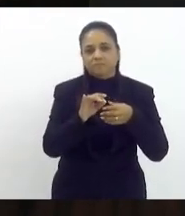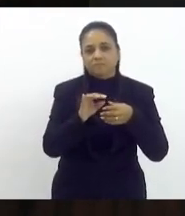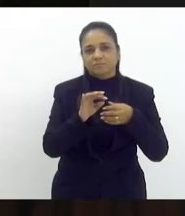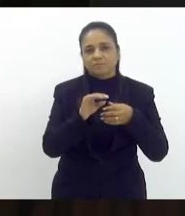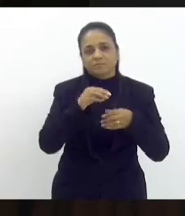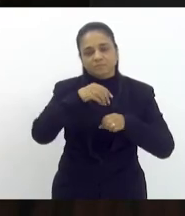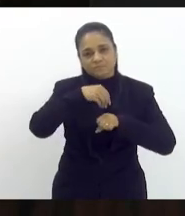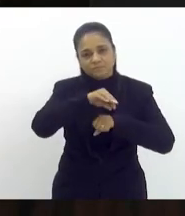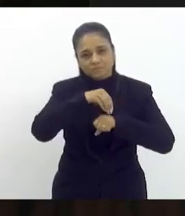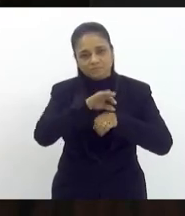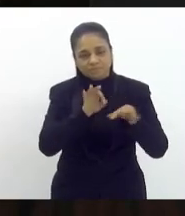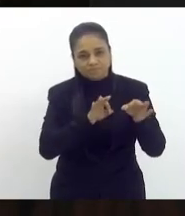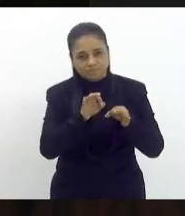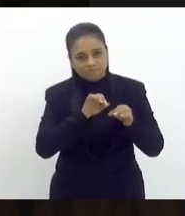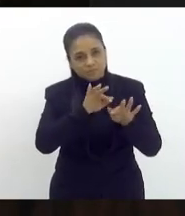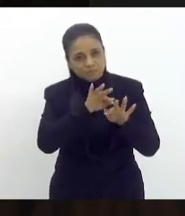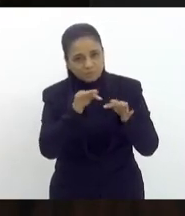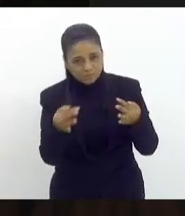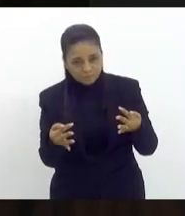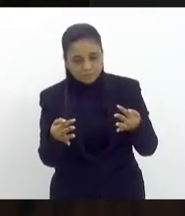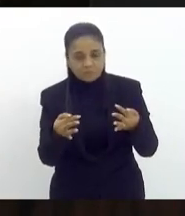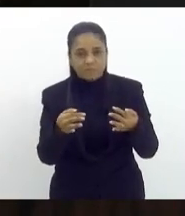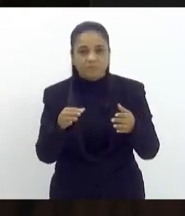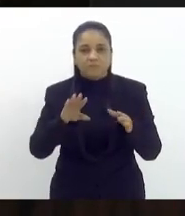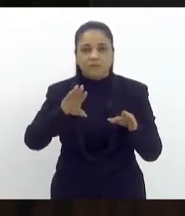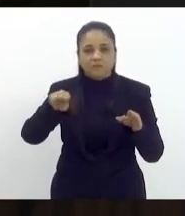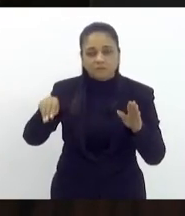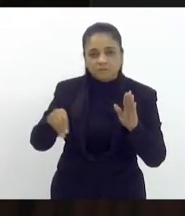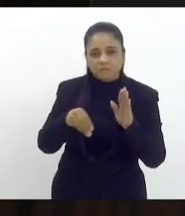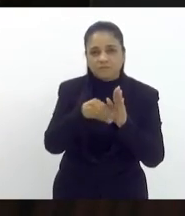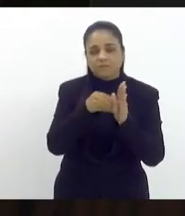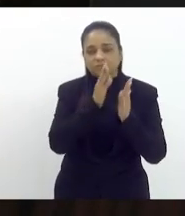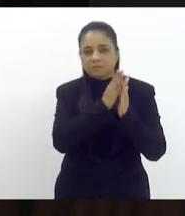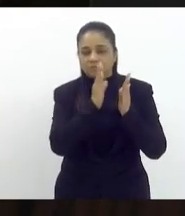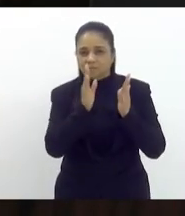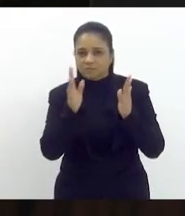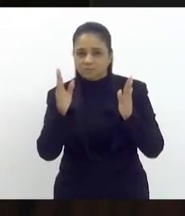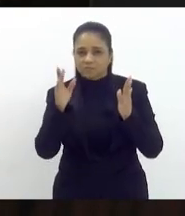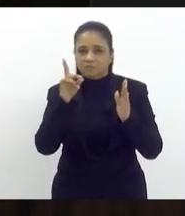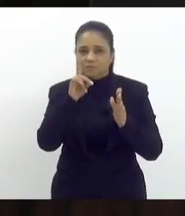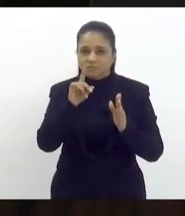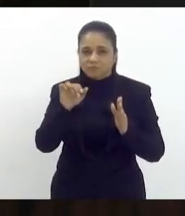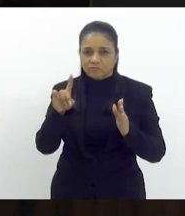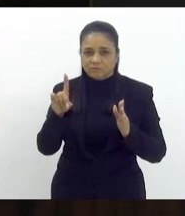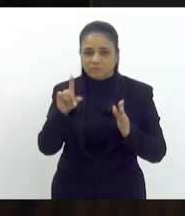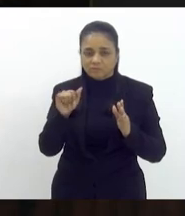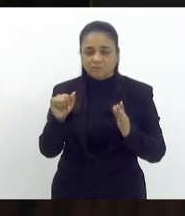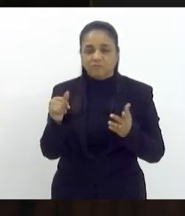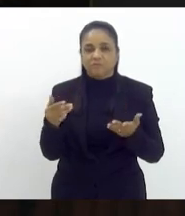indicação simples incluindo nós do dia de acordo